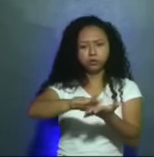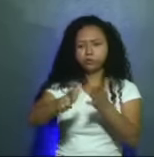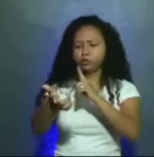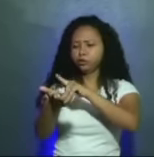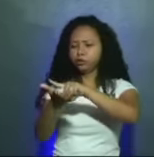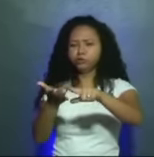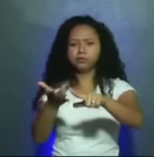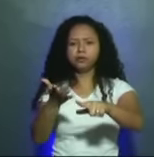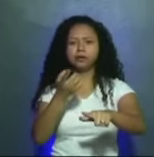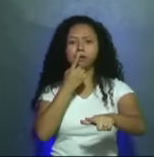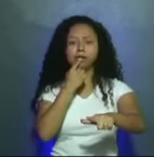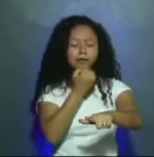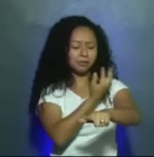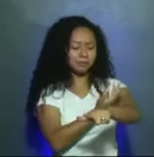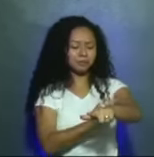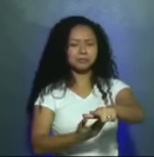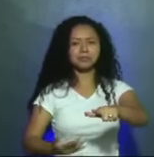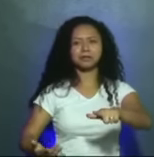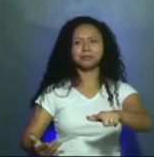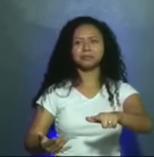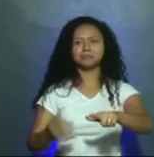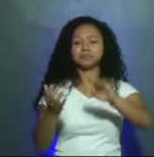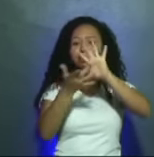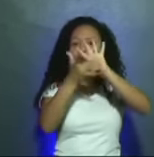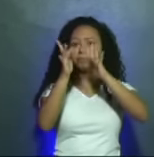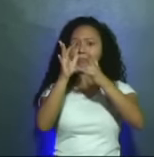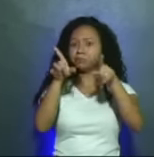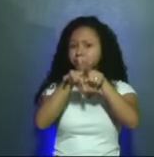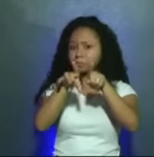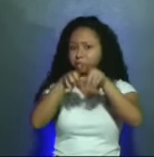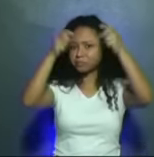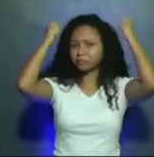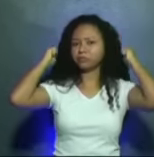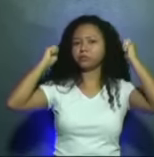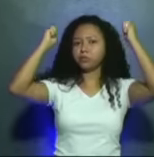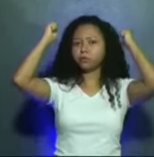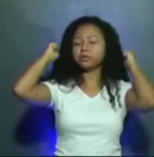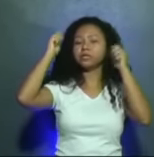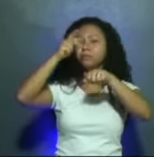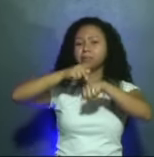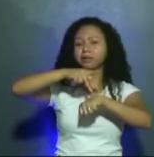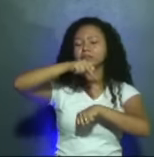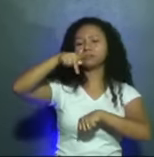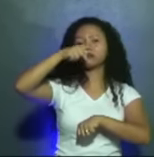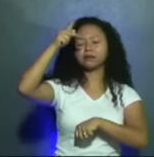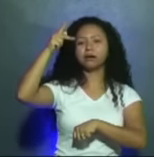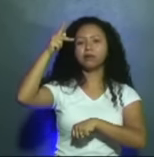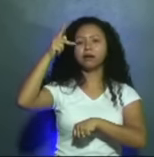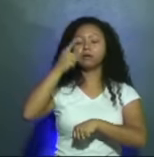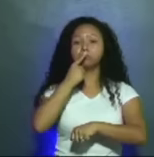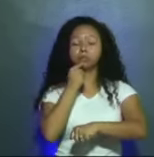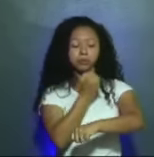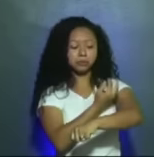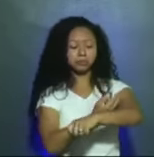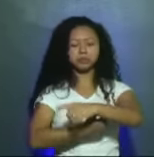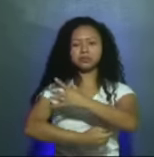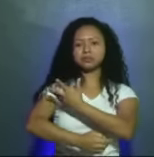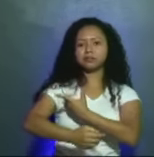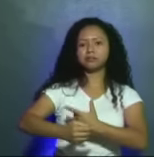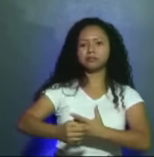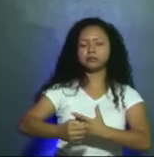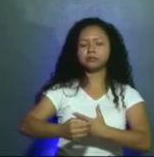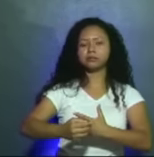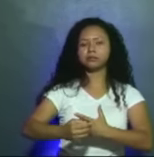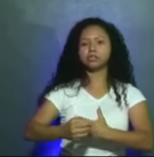sangue, Jesus foi aquele Cordeiro Pascual, pelo seu sangue, muito mais ainda, por meio